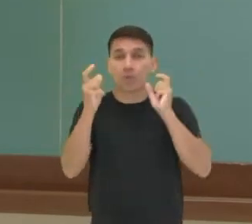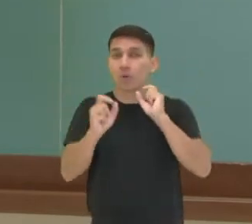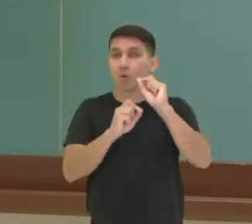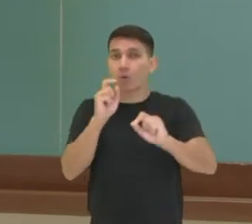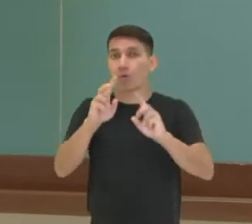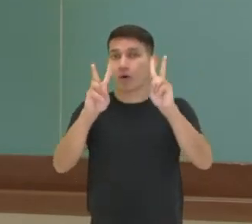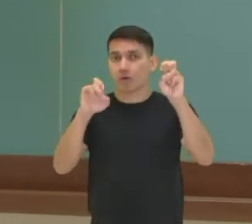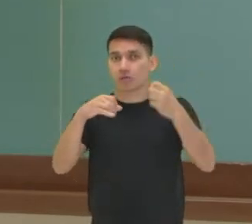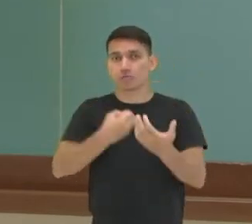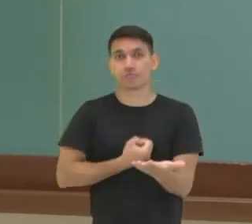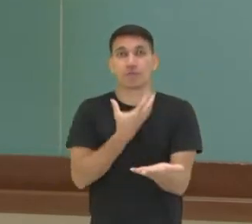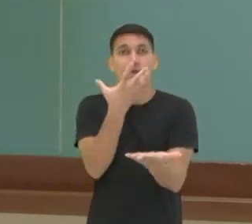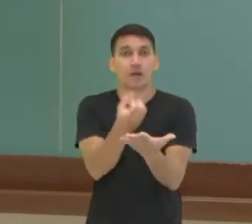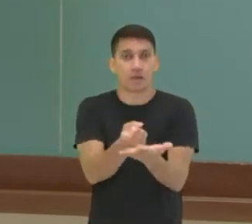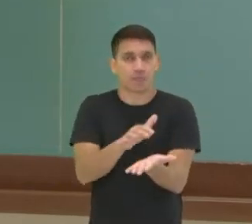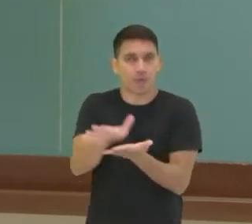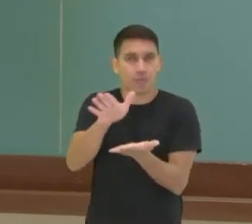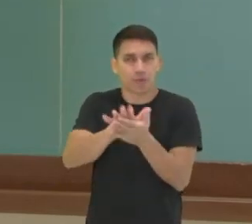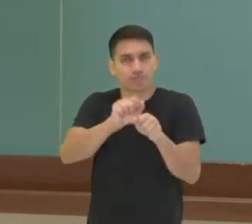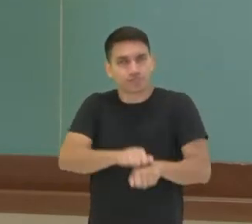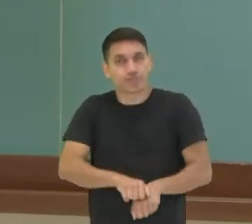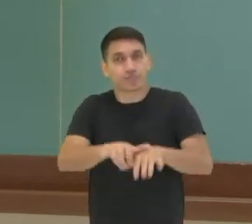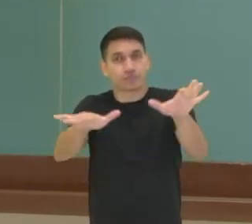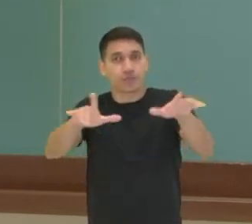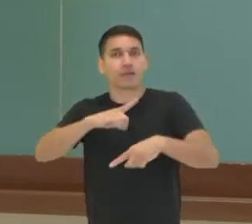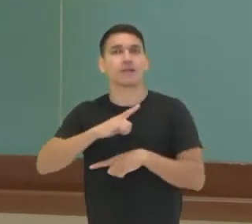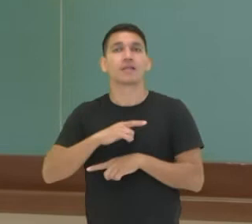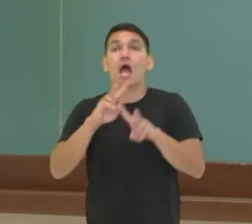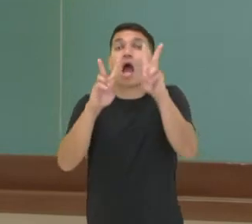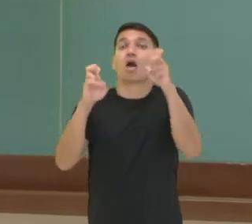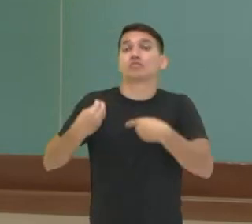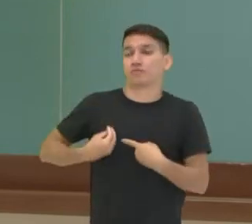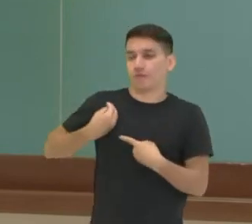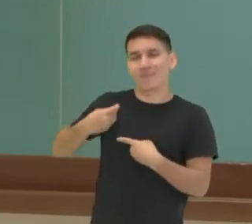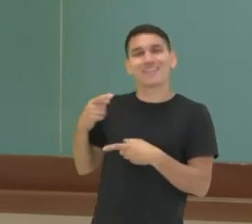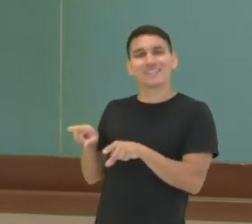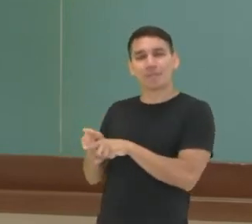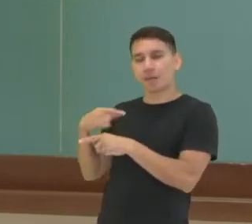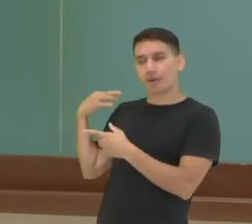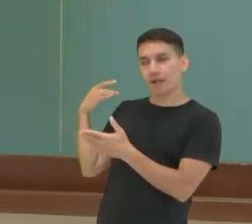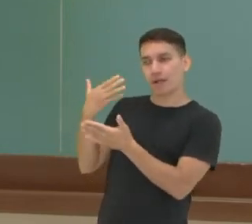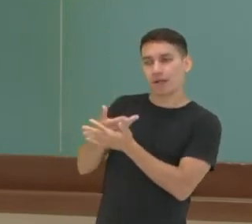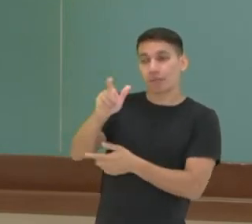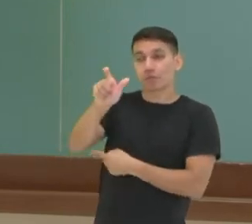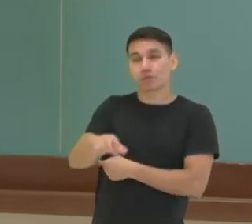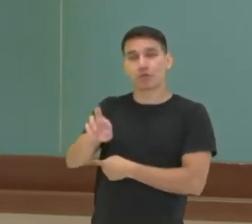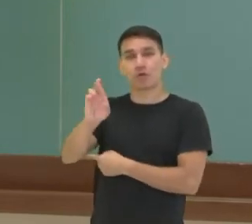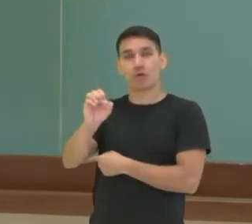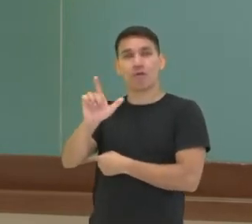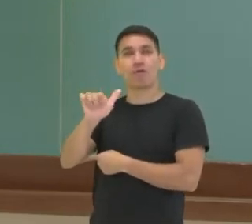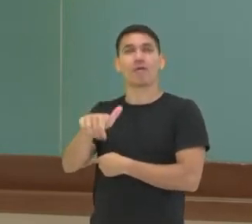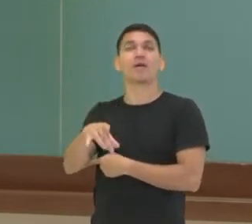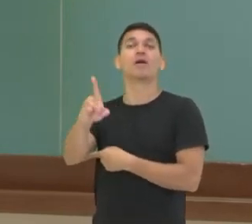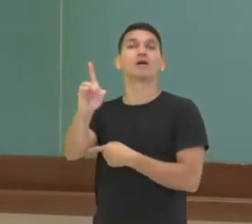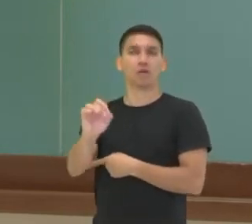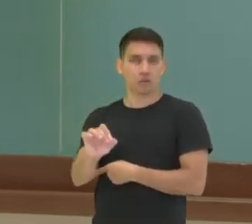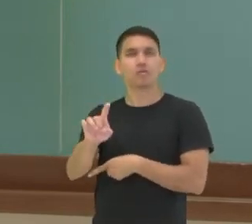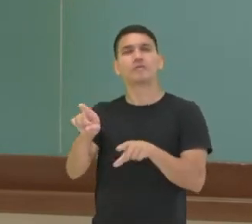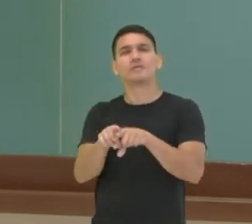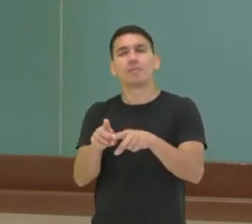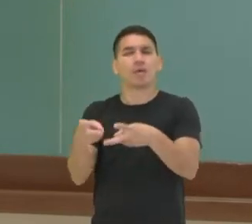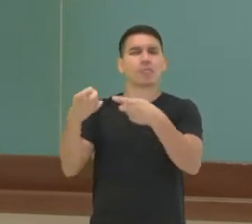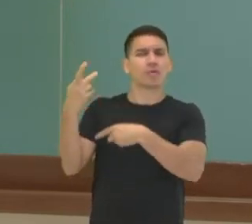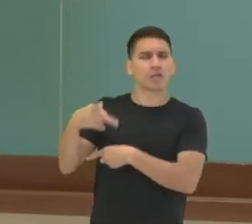sobre uma biografia que foi publicada e que trata da vida e da carreira do Rolando Boldrin e observar se o